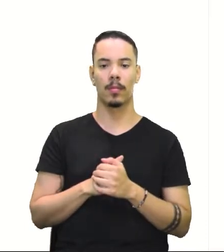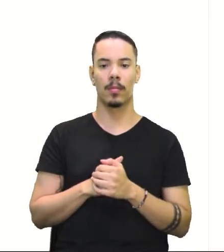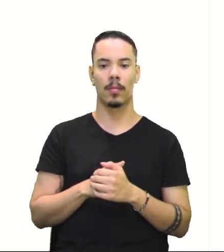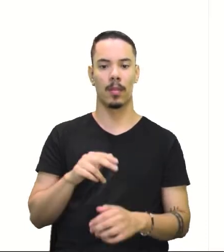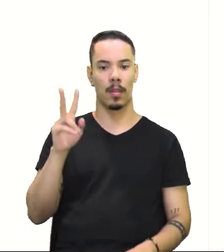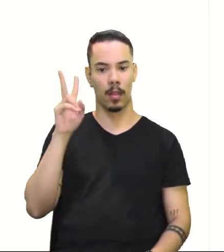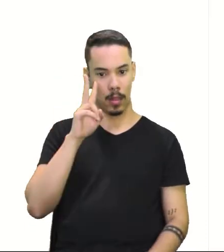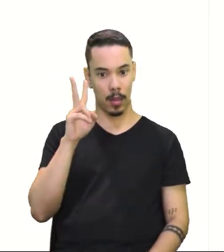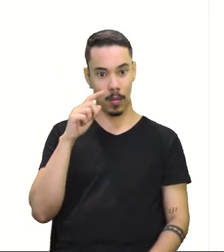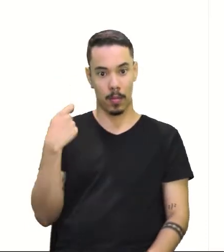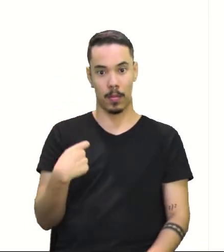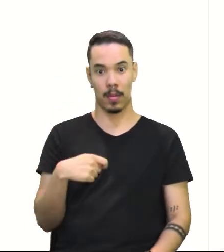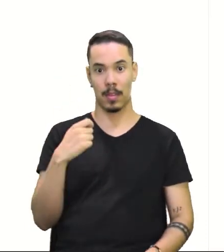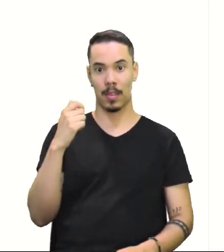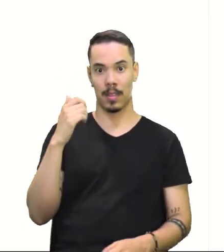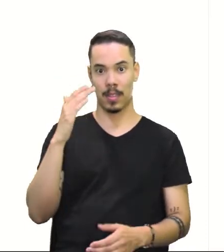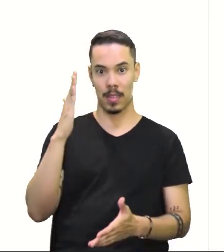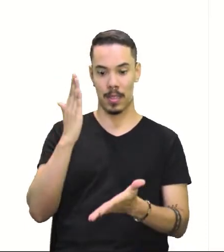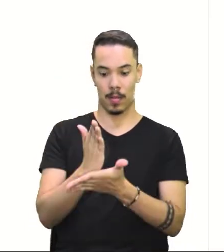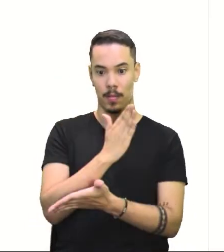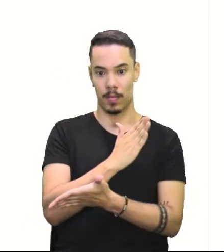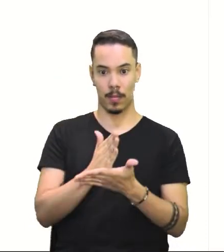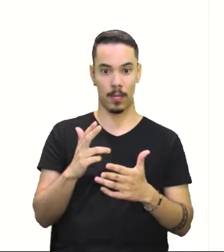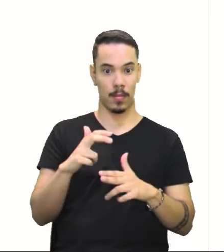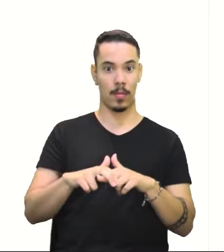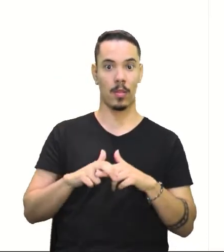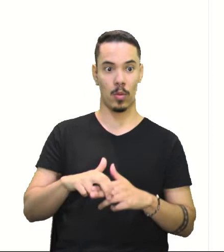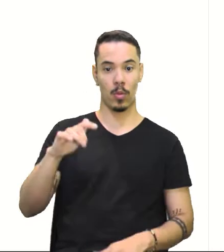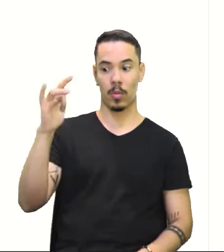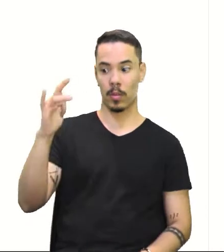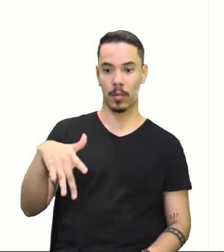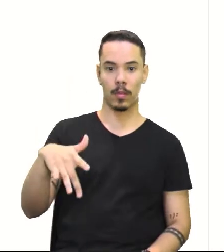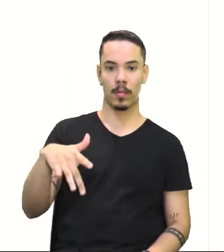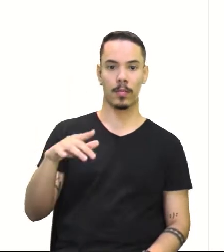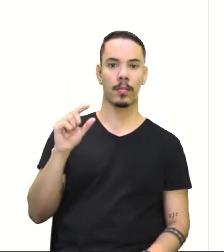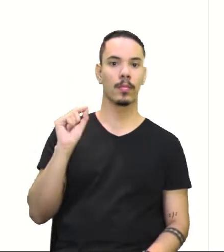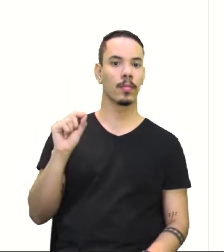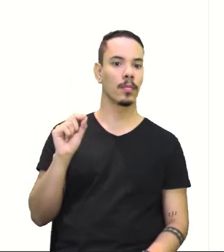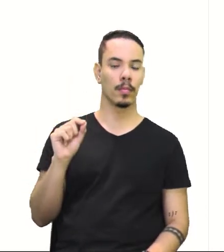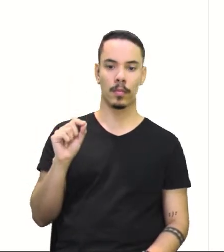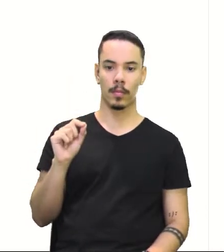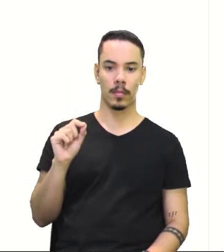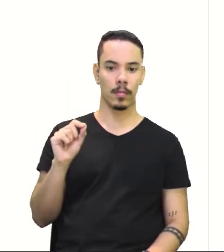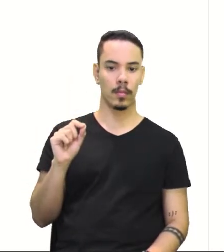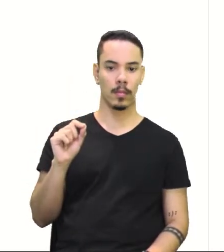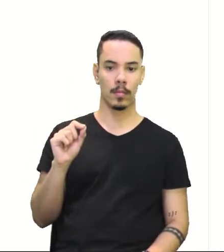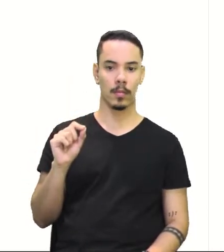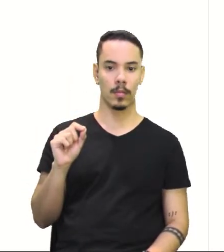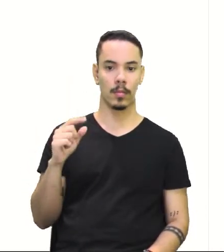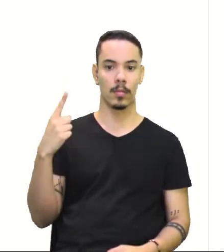que a gente tem que separar aqui? Isso. Então, o nosso resto R de é X. porque tá tendo depois, né?